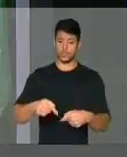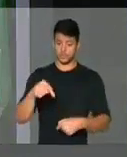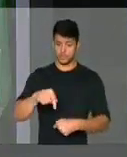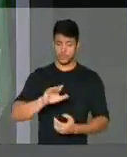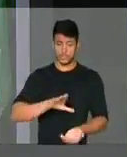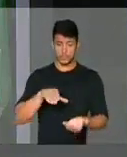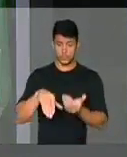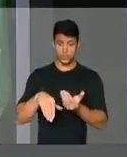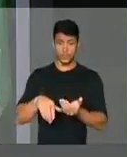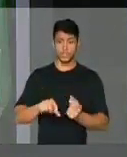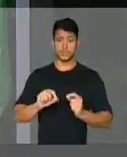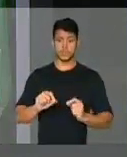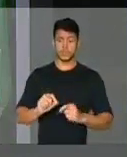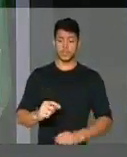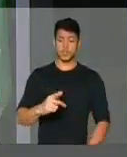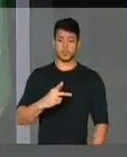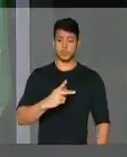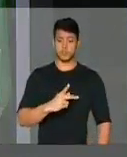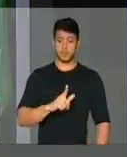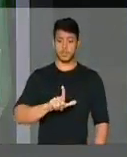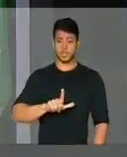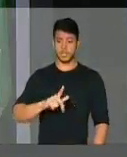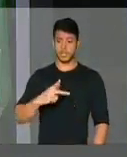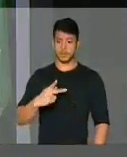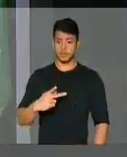a respeito do PLP